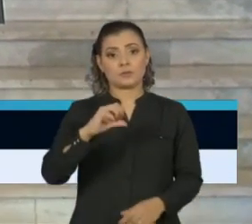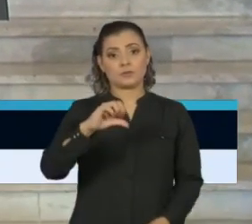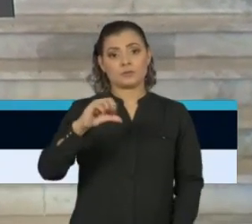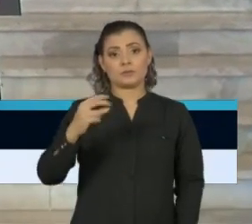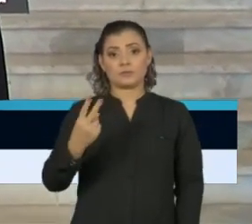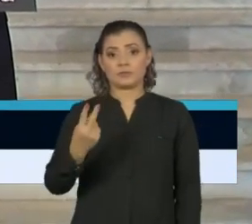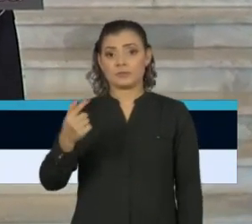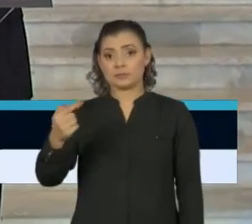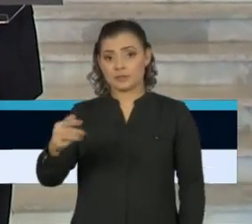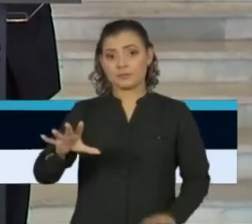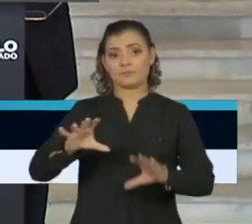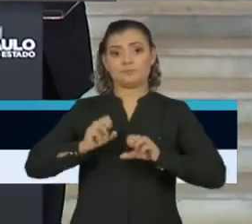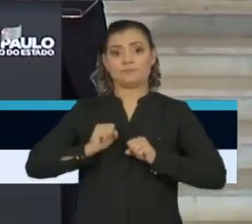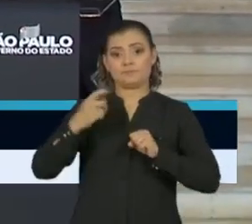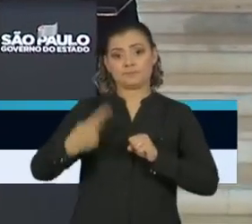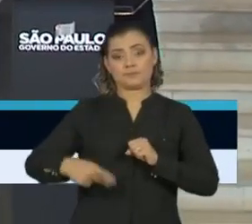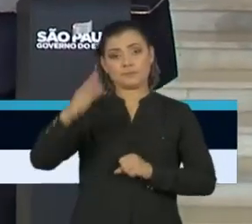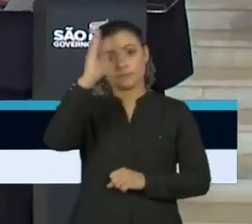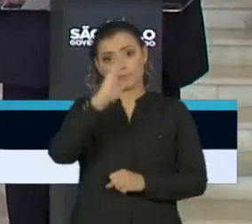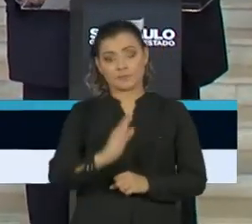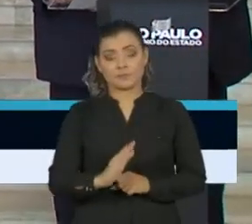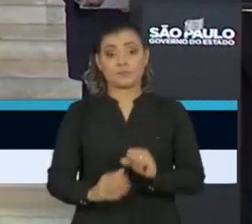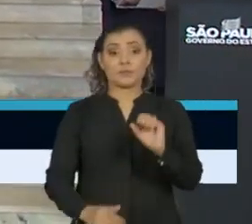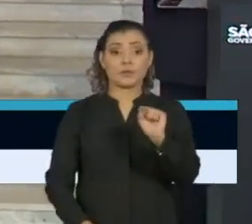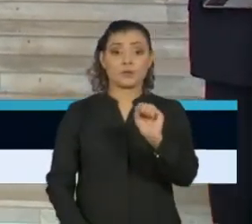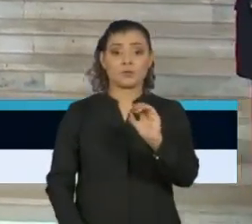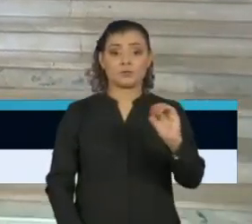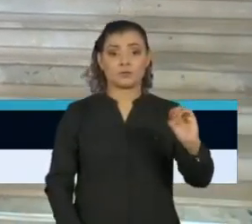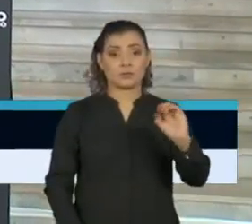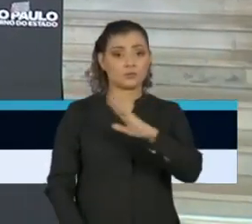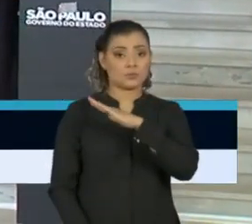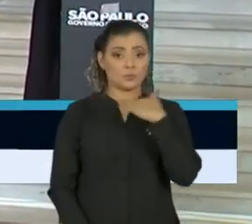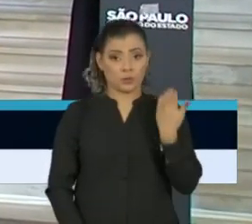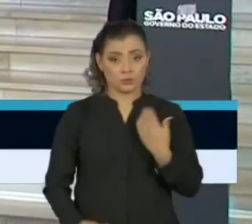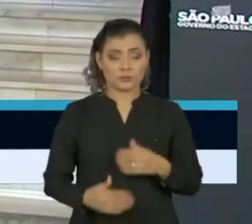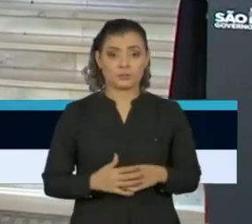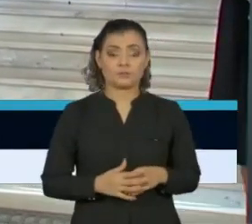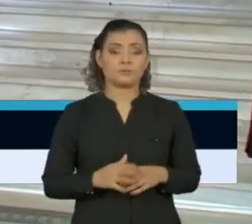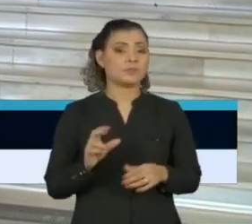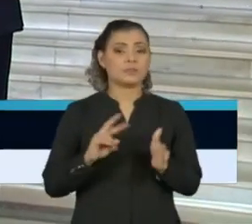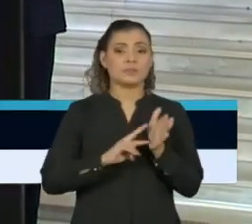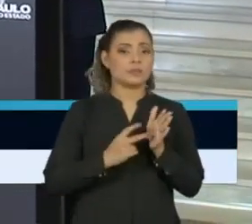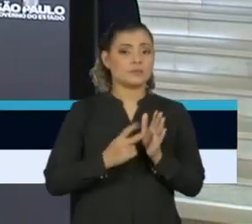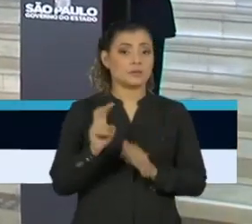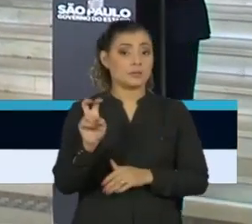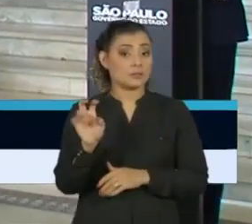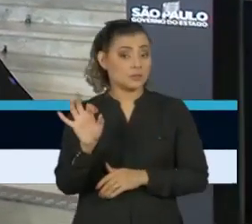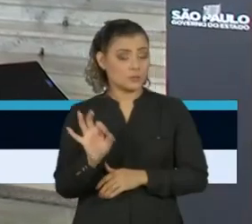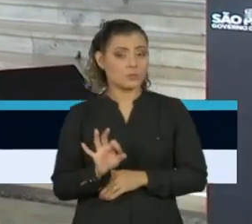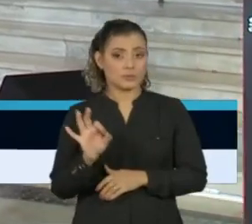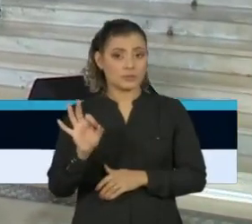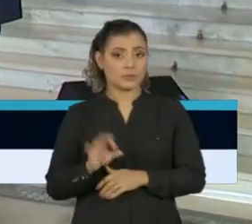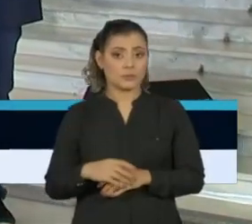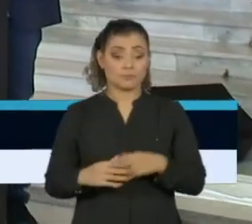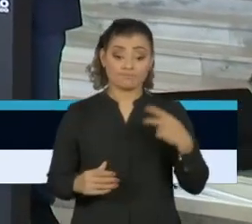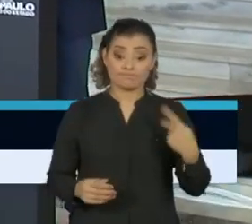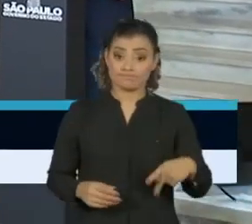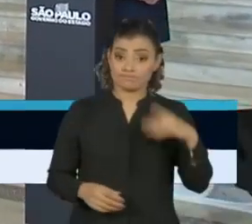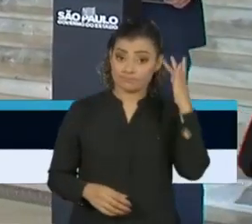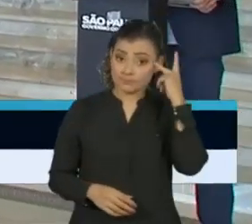15.927 casos confirmados no Brasil, com 800 óbitos. Isso equivale a 5%. Em São Paulo,